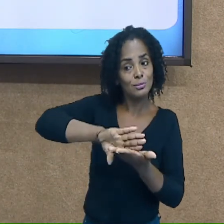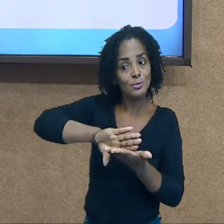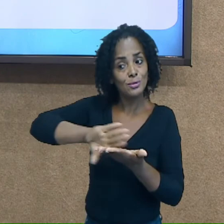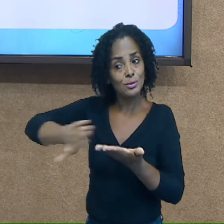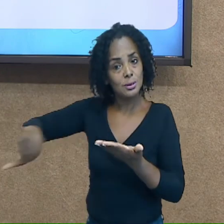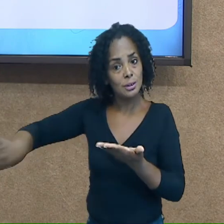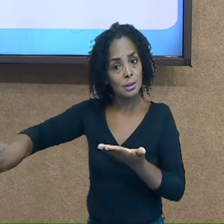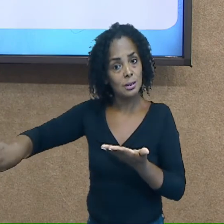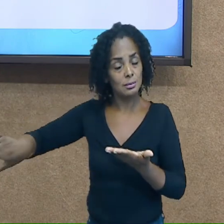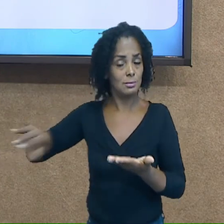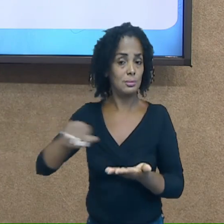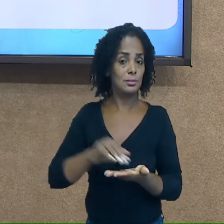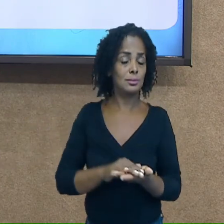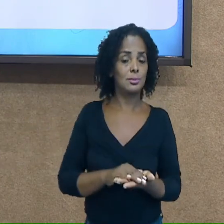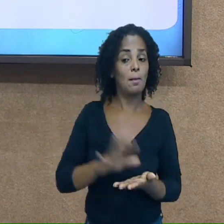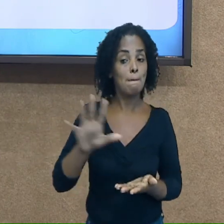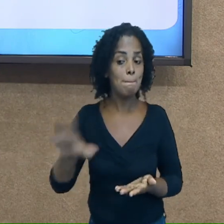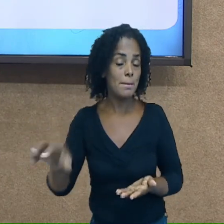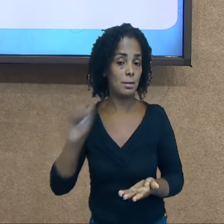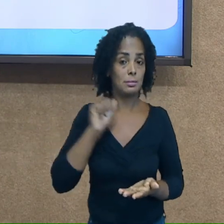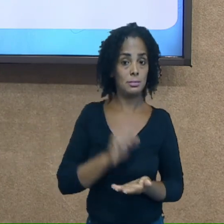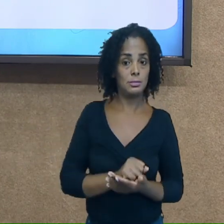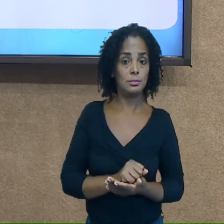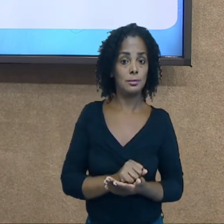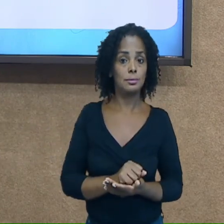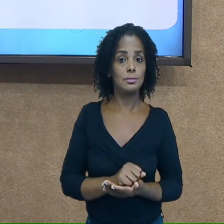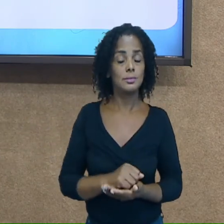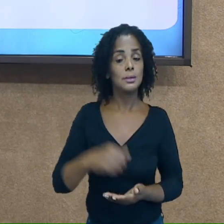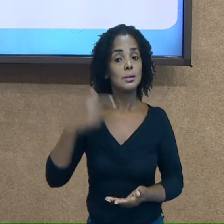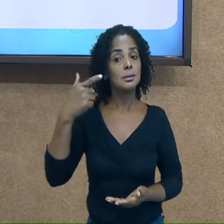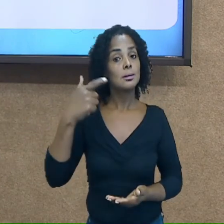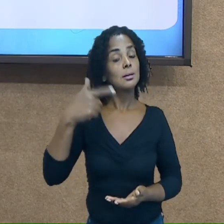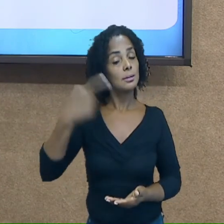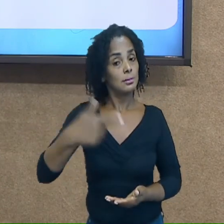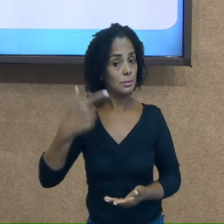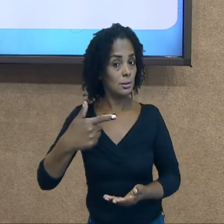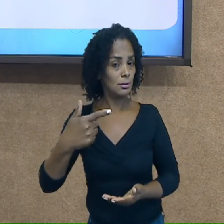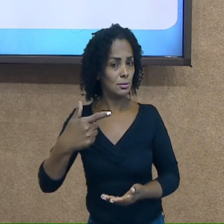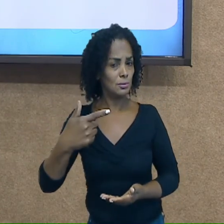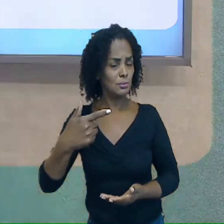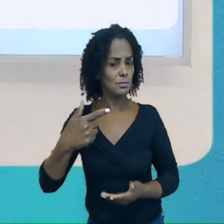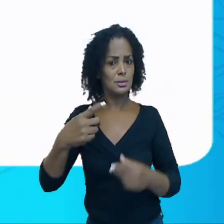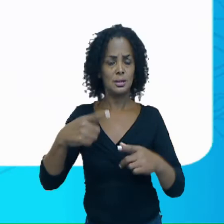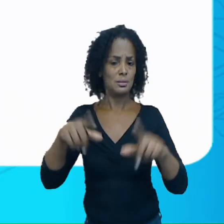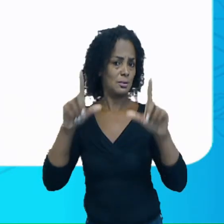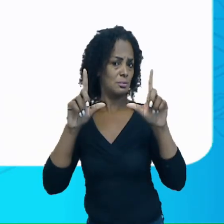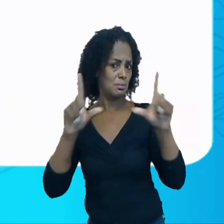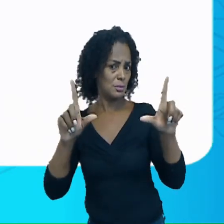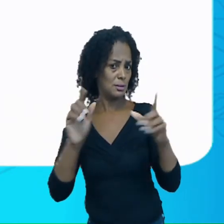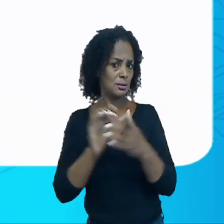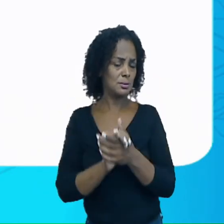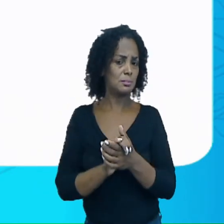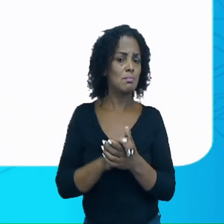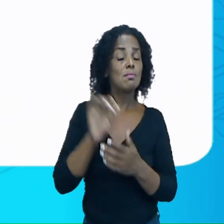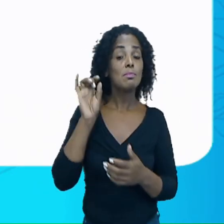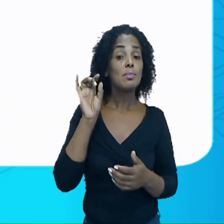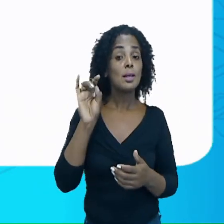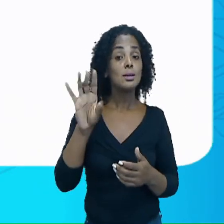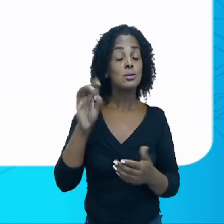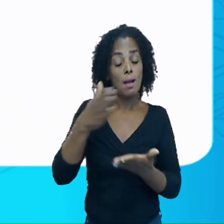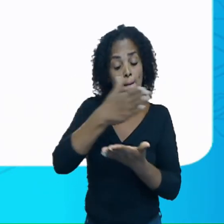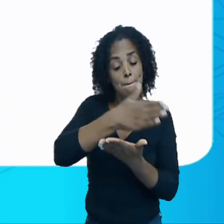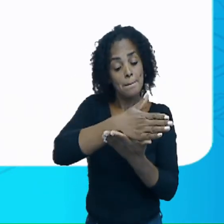estou pegando para mim, ok? Então, nessa segunda imagem aqui, o que aconteceu? Somente